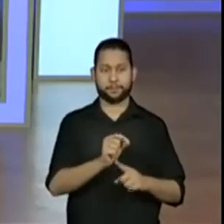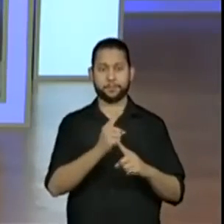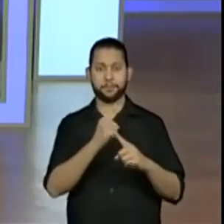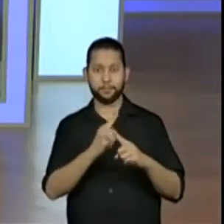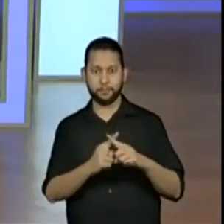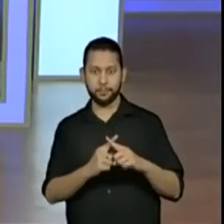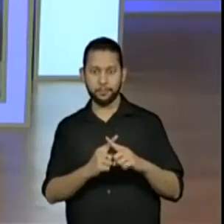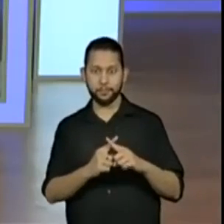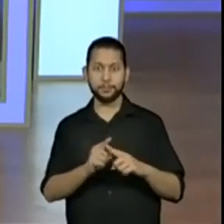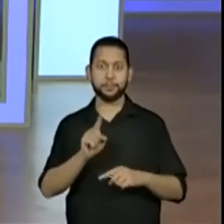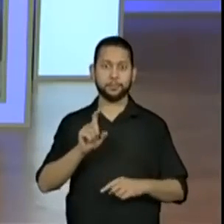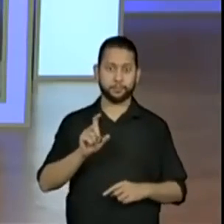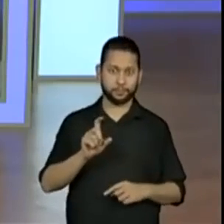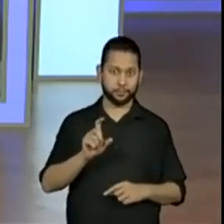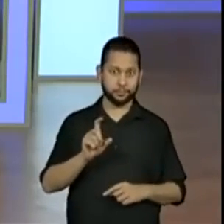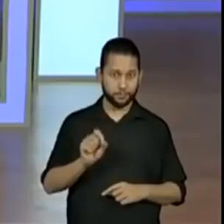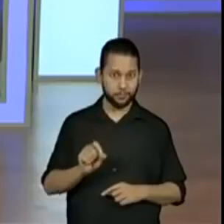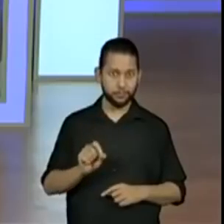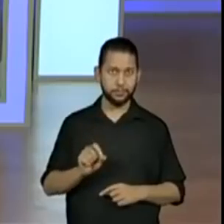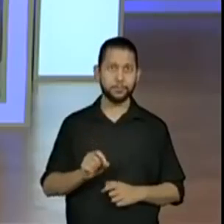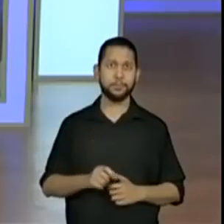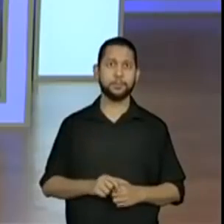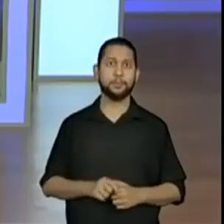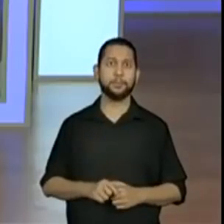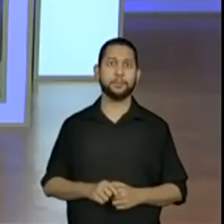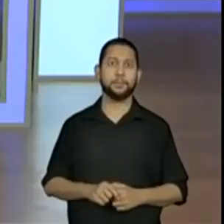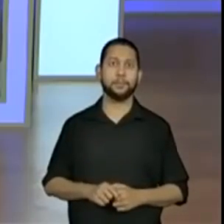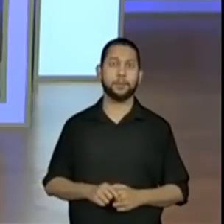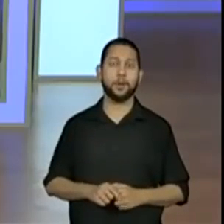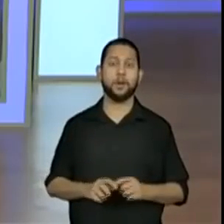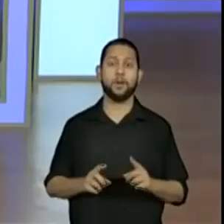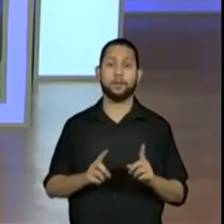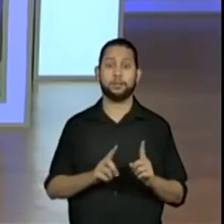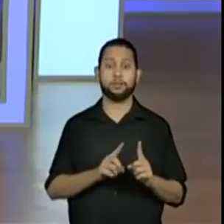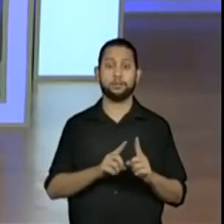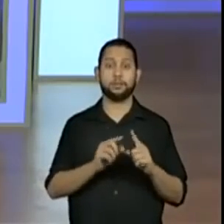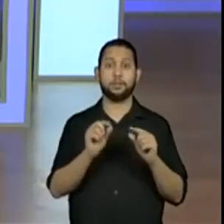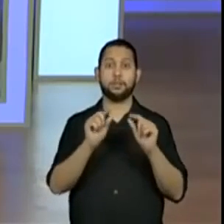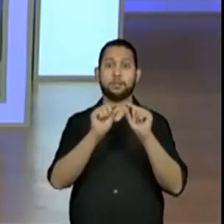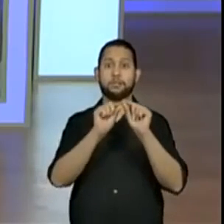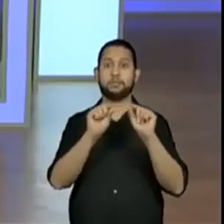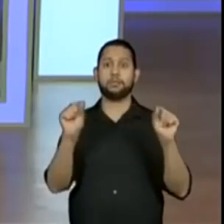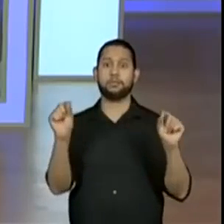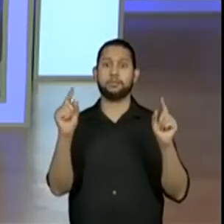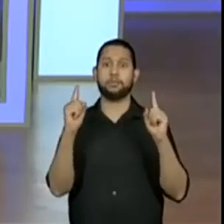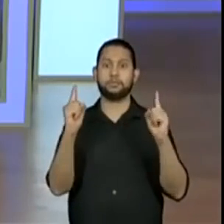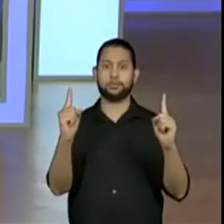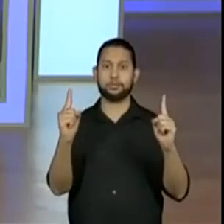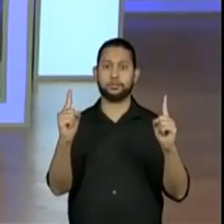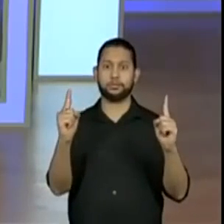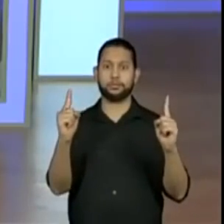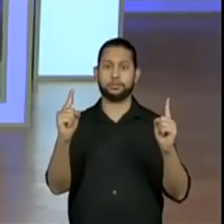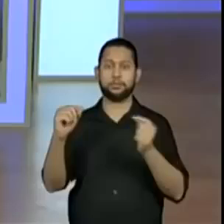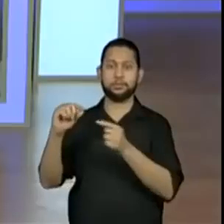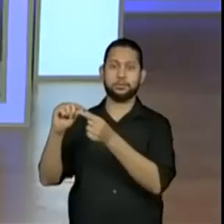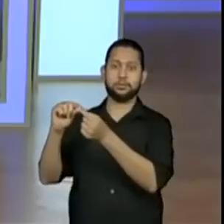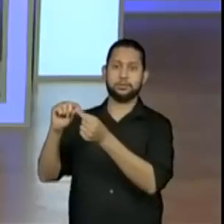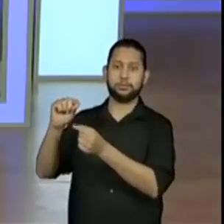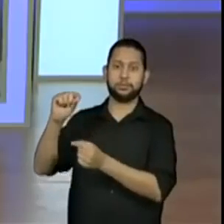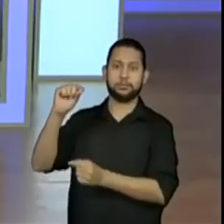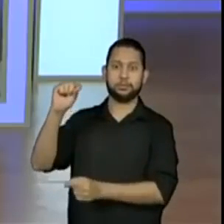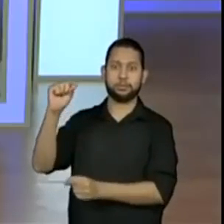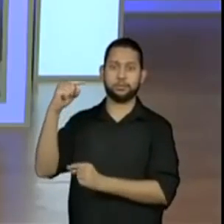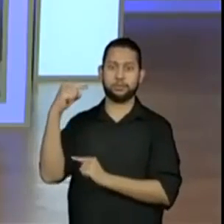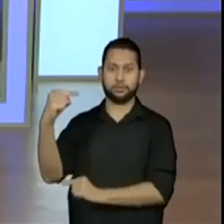esse 10 referente a essa dimensão por este 10 aqui